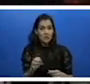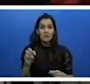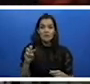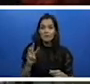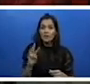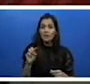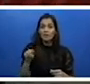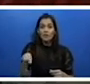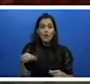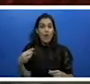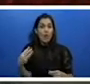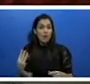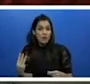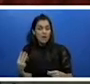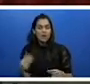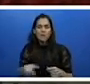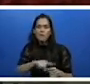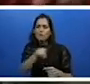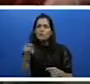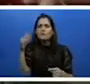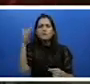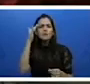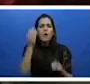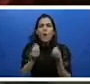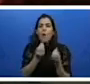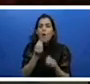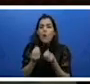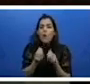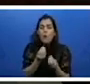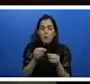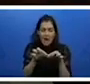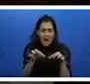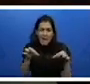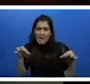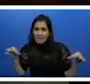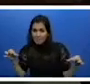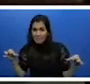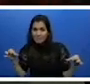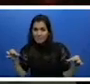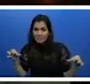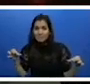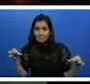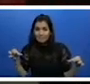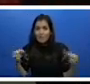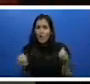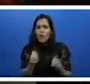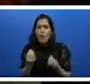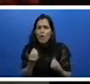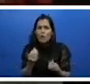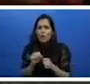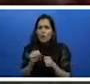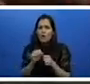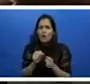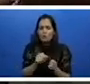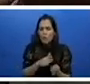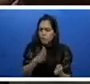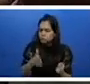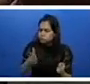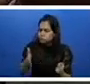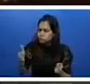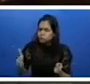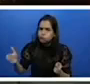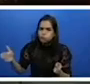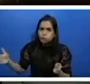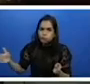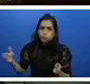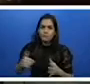pouquinhos, tá? Para vocês entenderem como é a reta numérica no decimal, como que a gente anda. Então, eu tenho